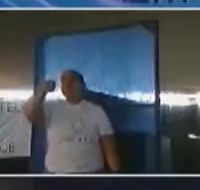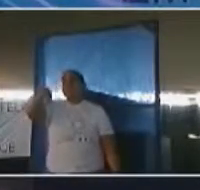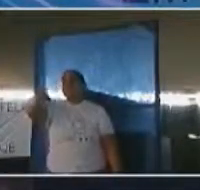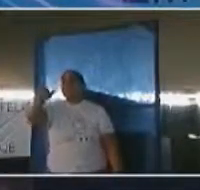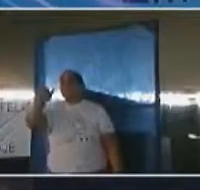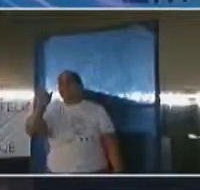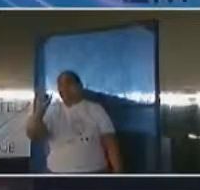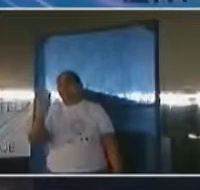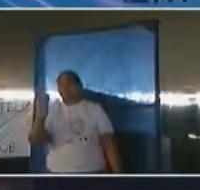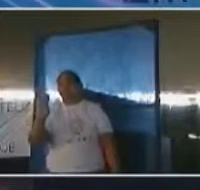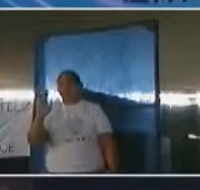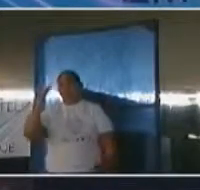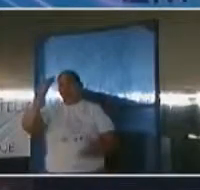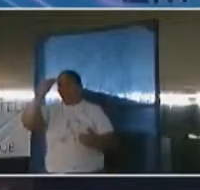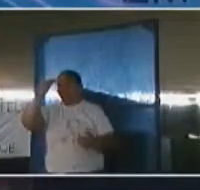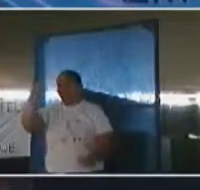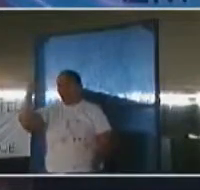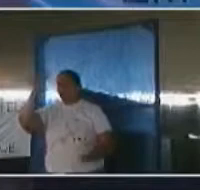vocês.